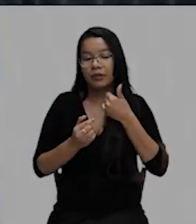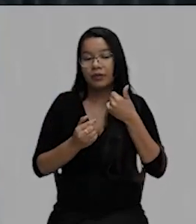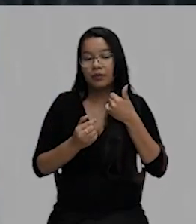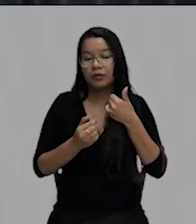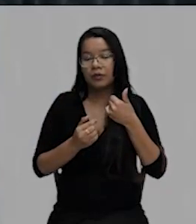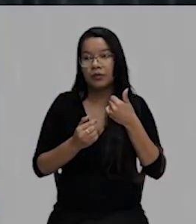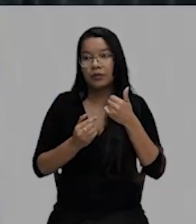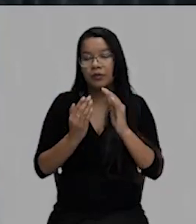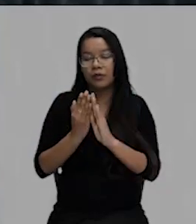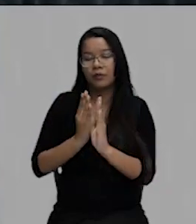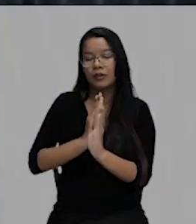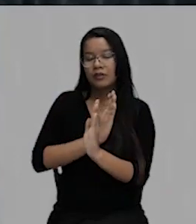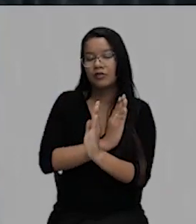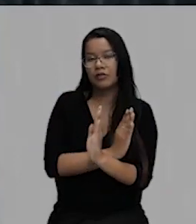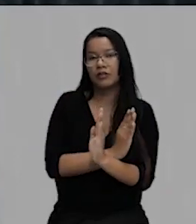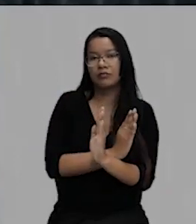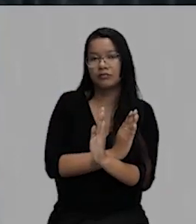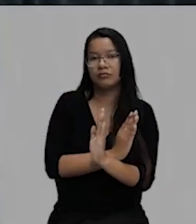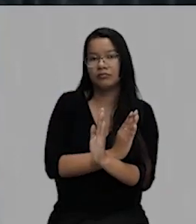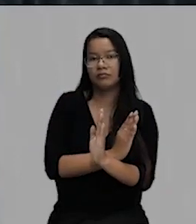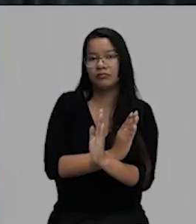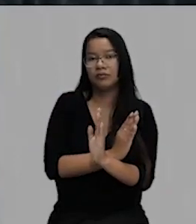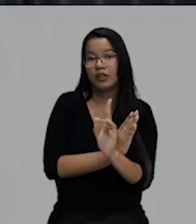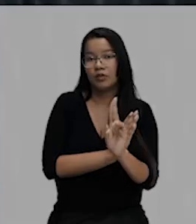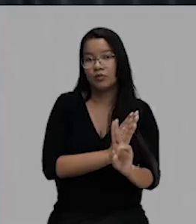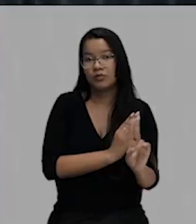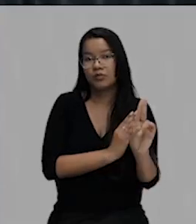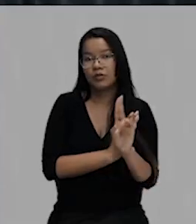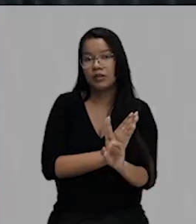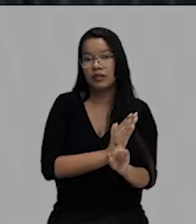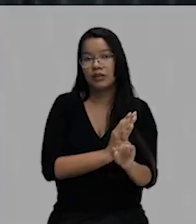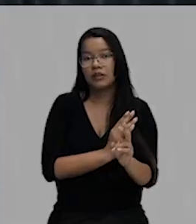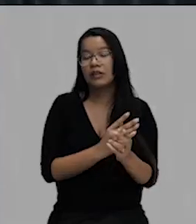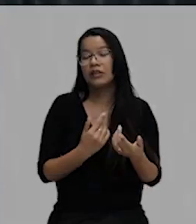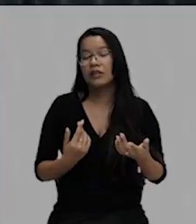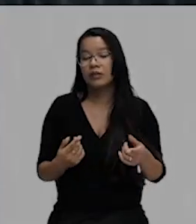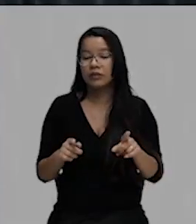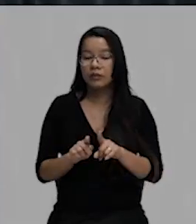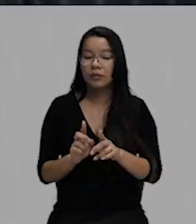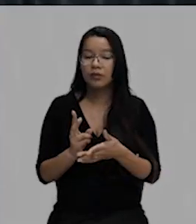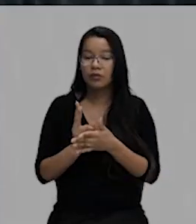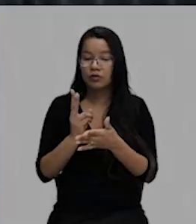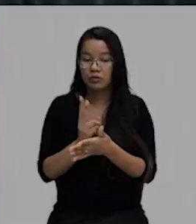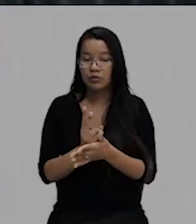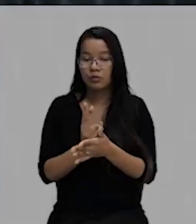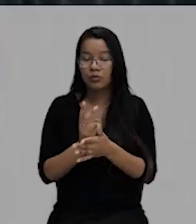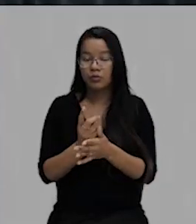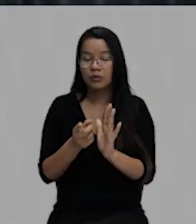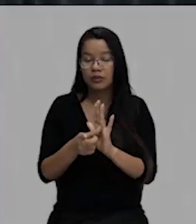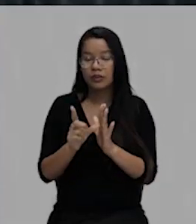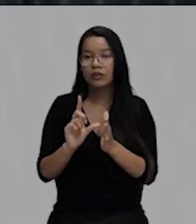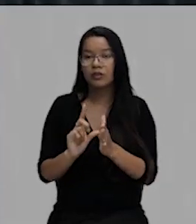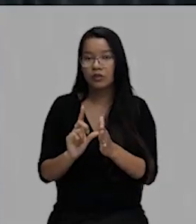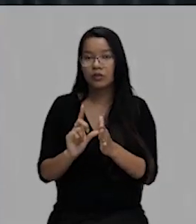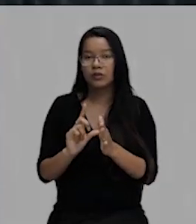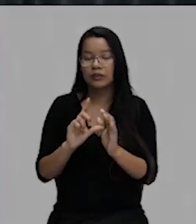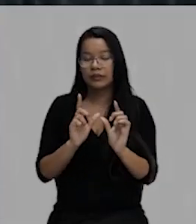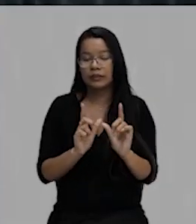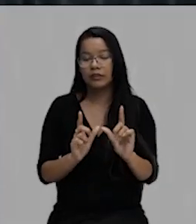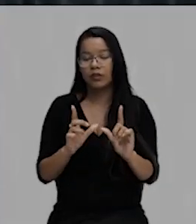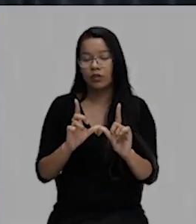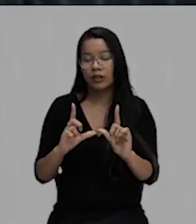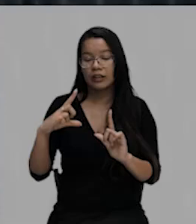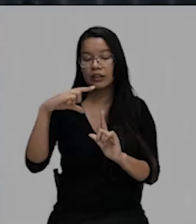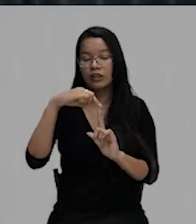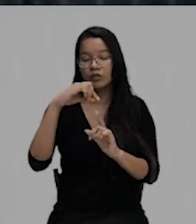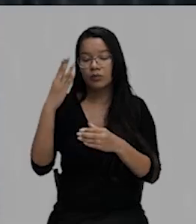mais externo. Tá? E aqui eu ainda tenho o outro logaritmo, que era o interior, o que estava aqui dentro do logaritmo.